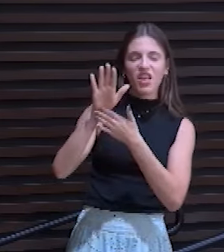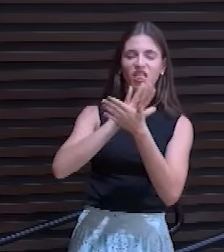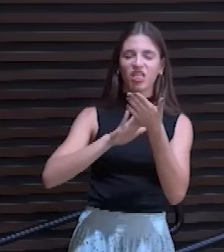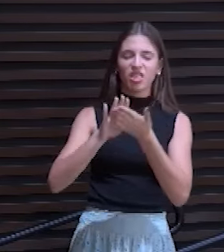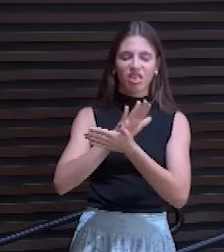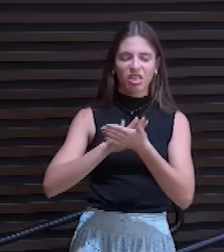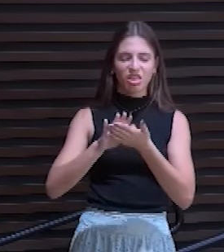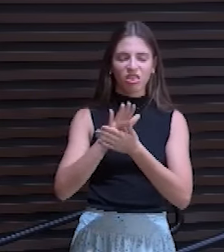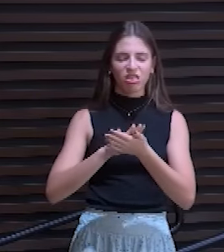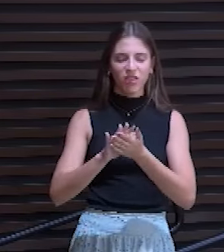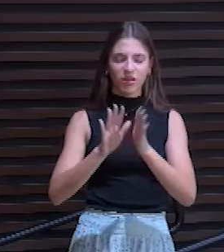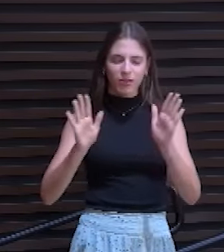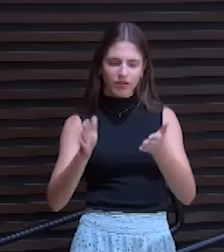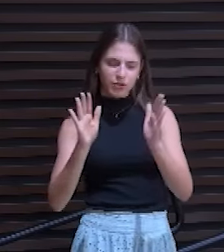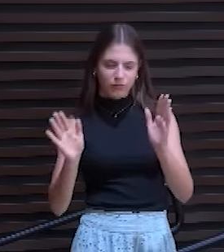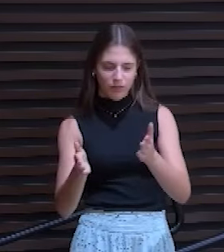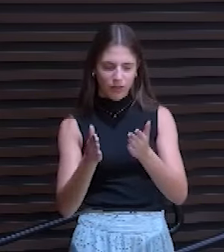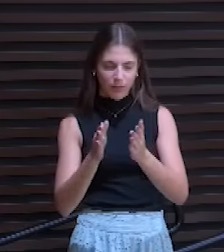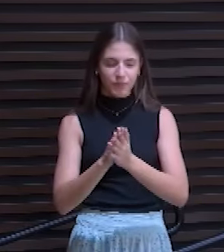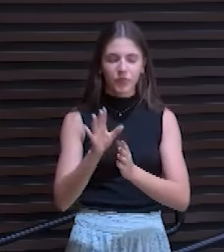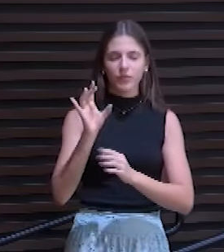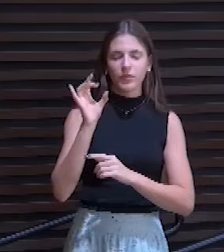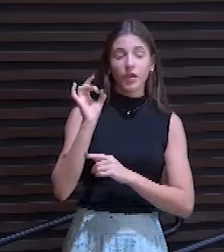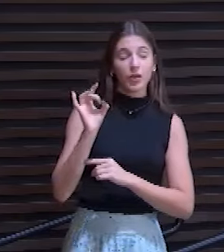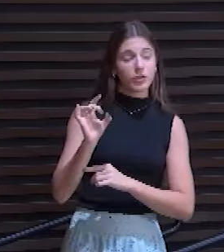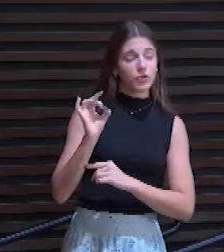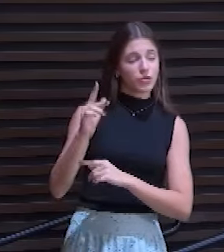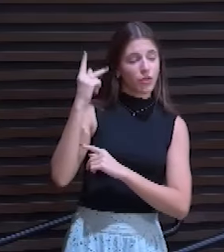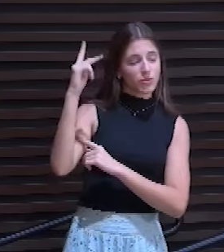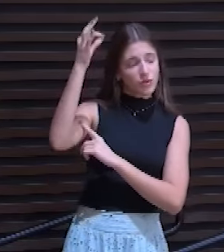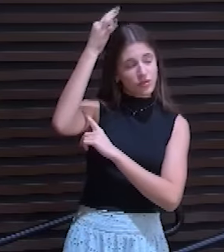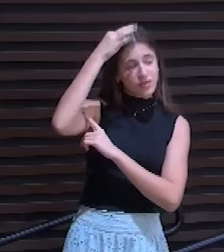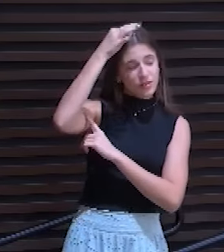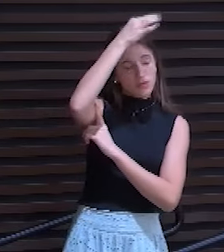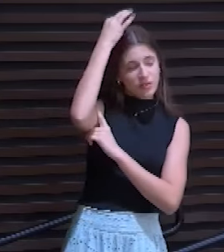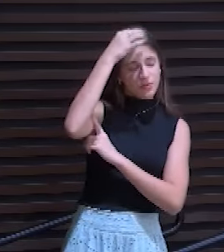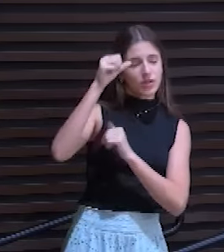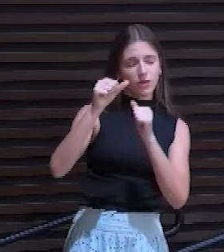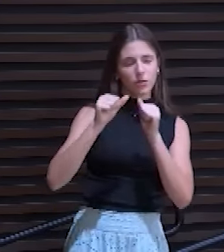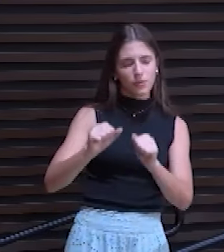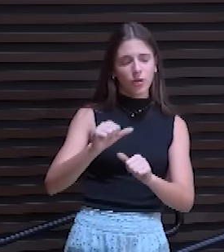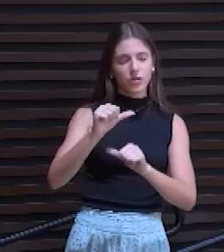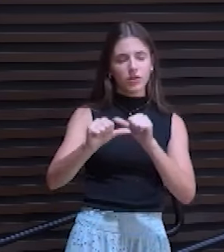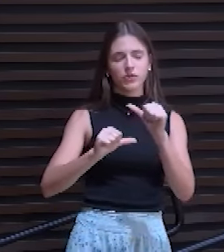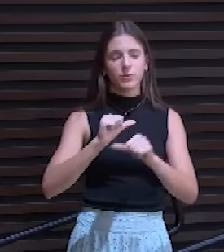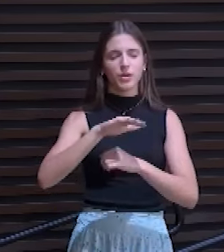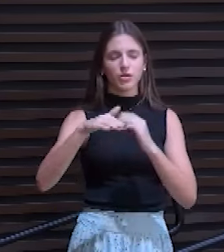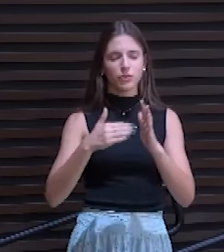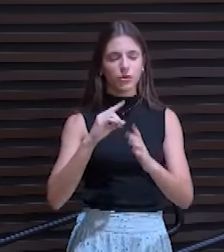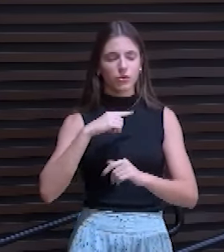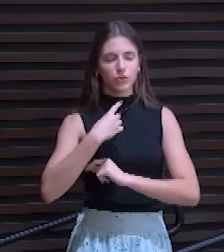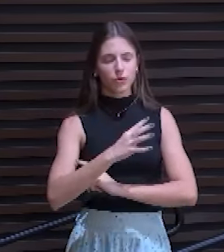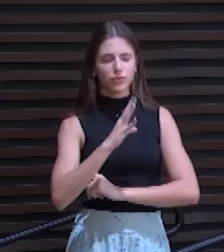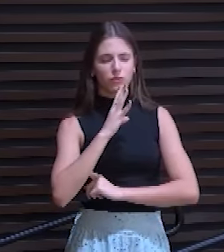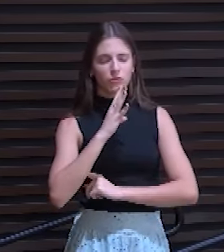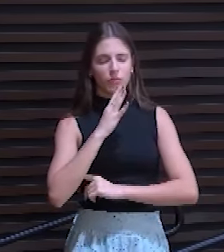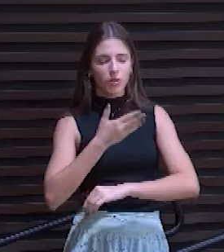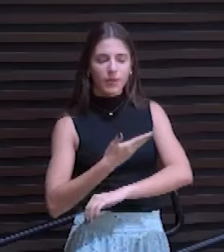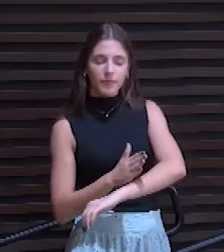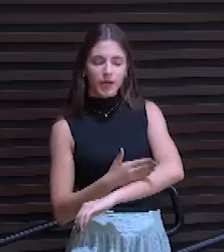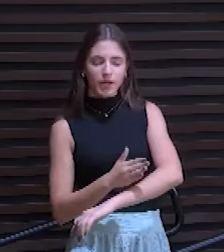PIB Londrina. Pai, somente o Teu Santo Espírito pode transformar todo o nosso conhecimento em prática. Por